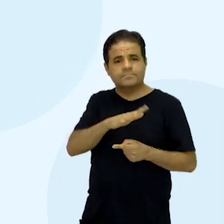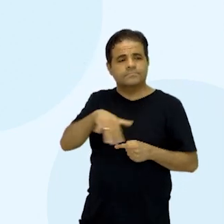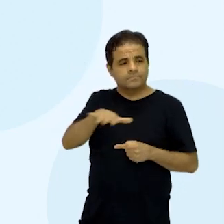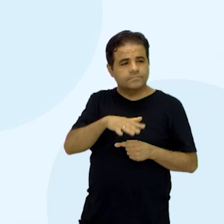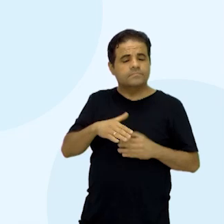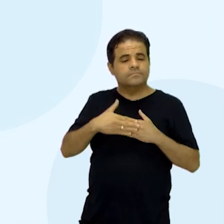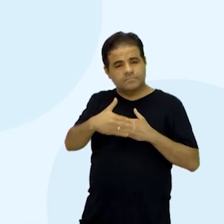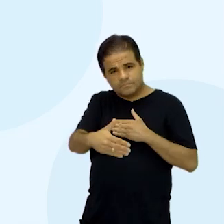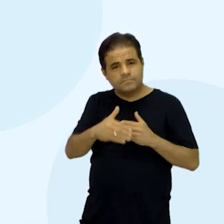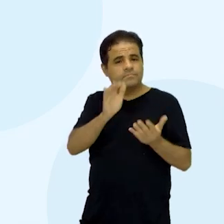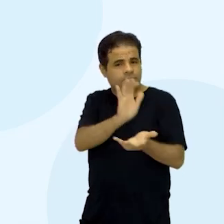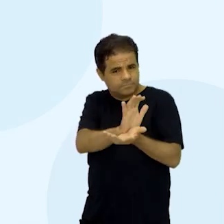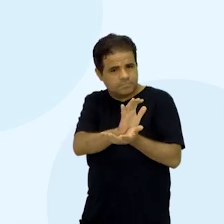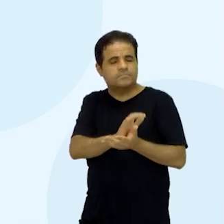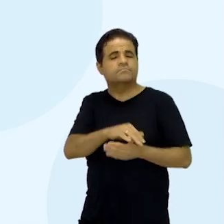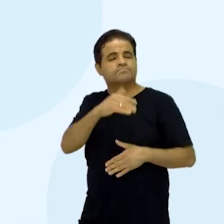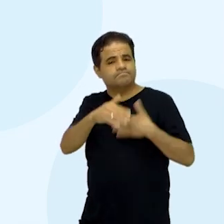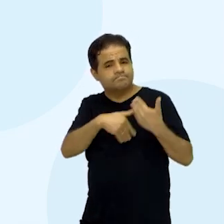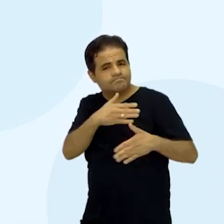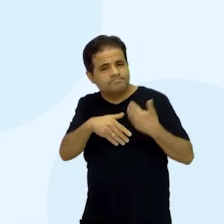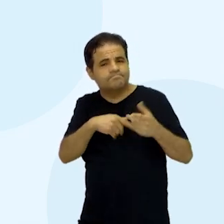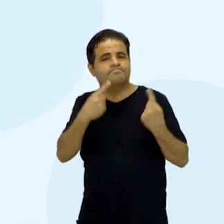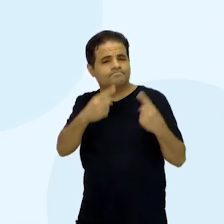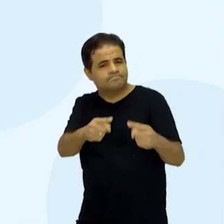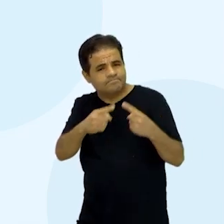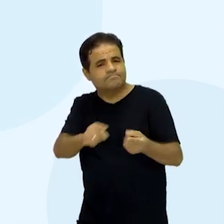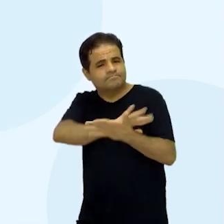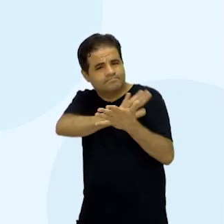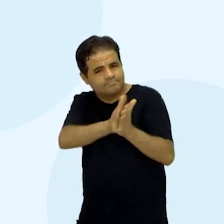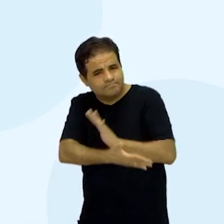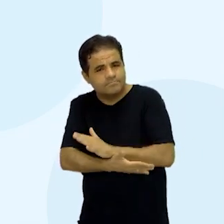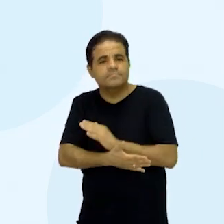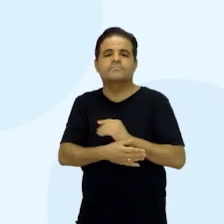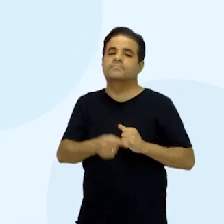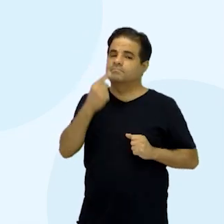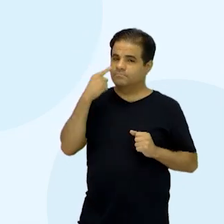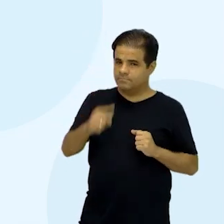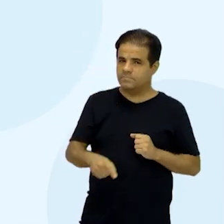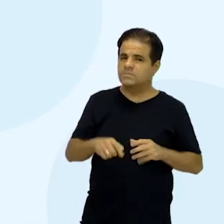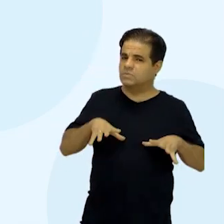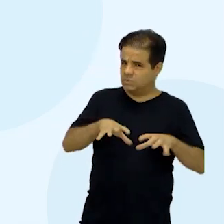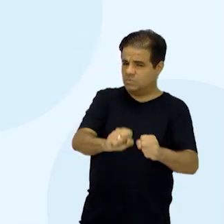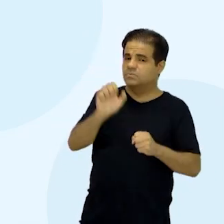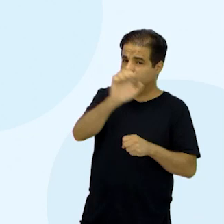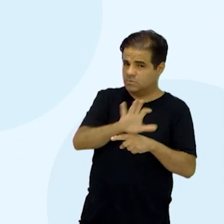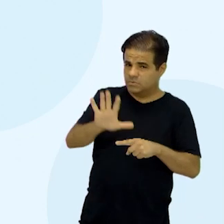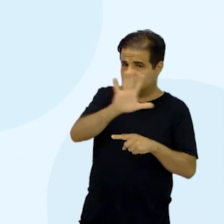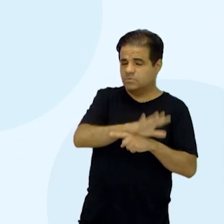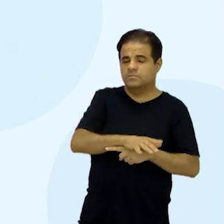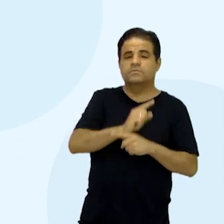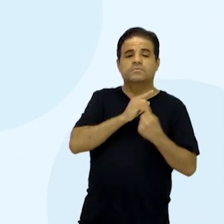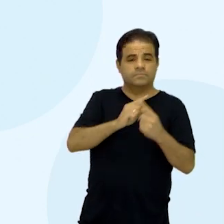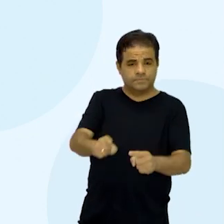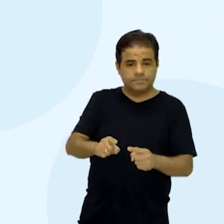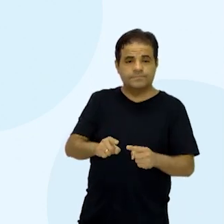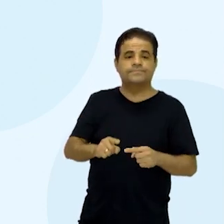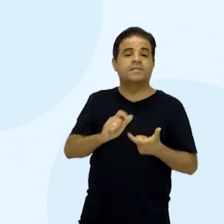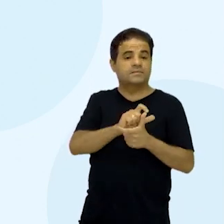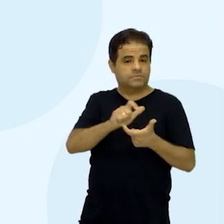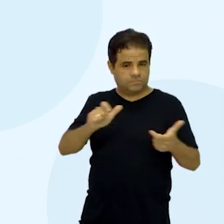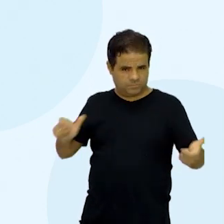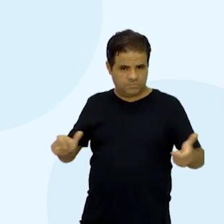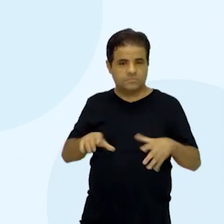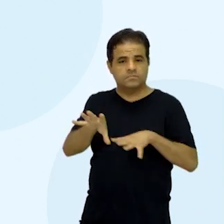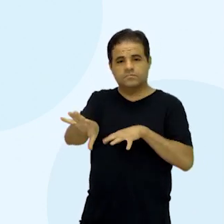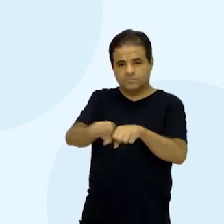diversos povos autóctones para combater o invasor europeu. Então, veio gente de tudo que é jeito para combater esse invasor. As estruturas